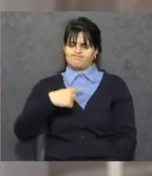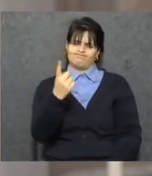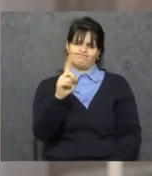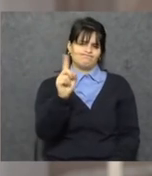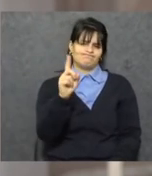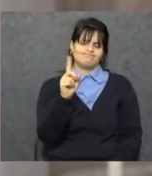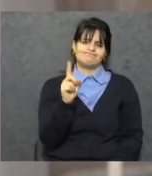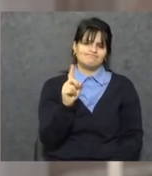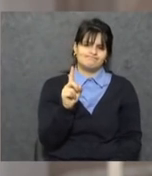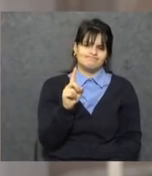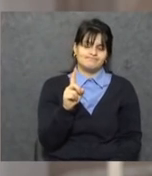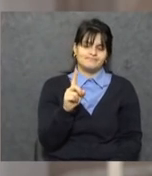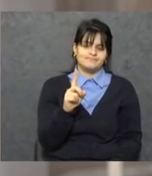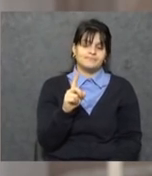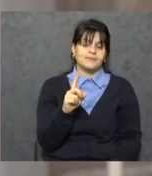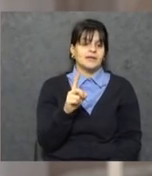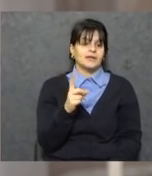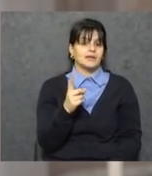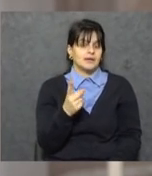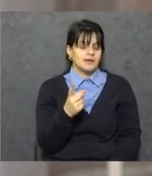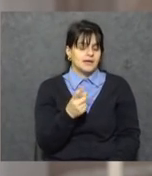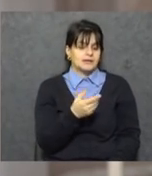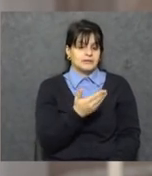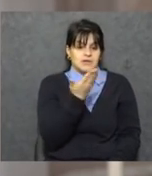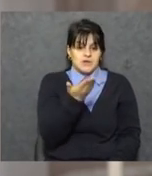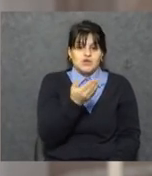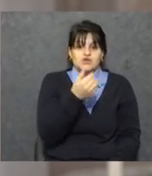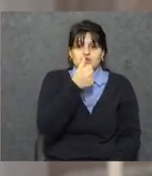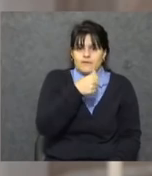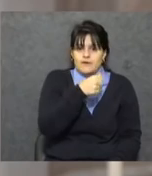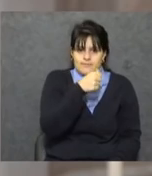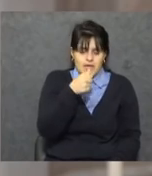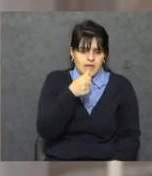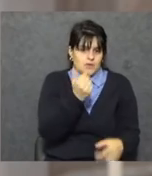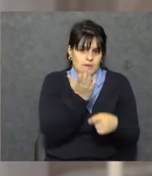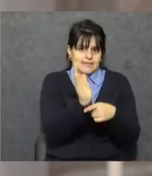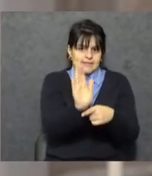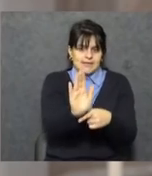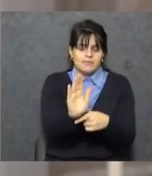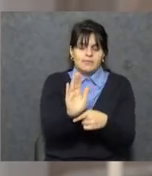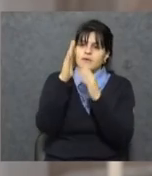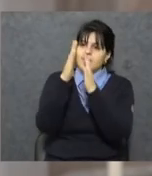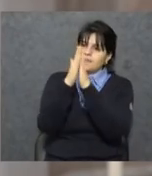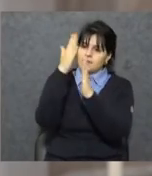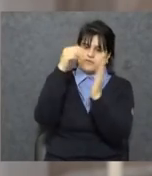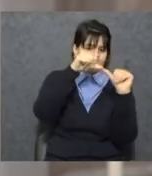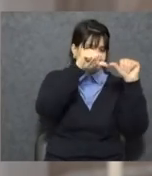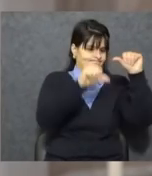Diante desta experiência de sofrimento, a palavra de Deus deixa-nos uma mensagem de esperança.